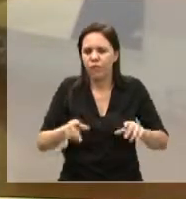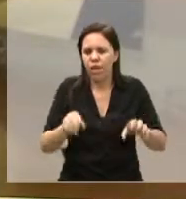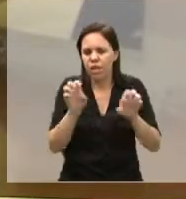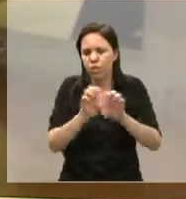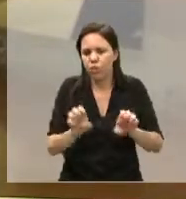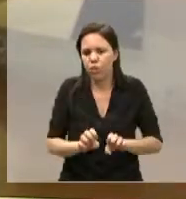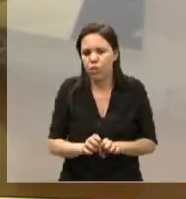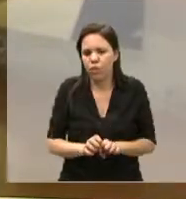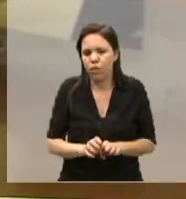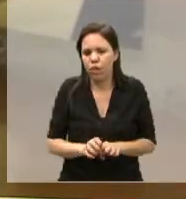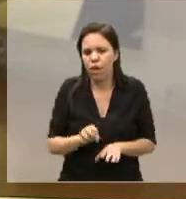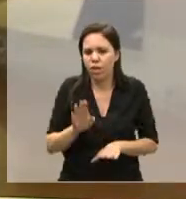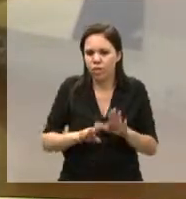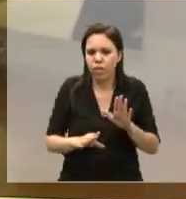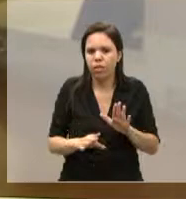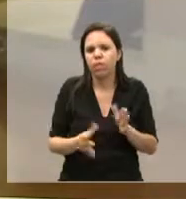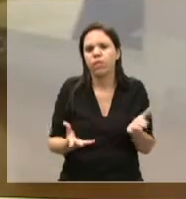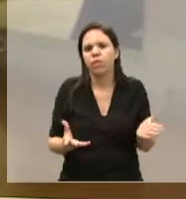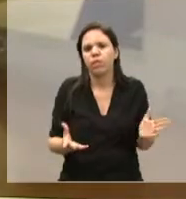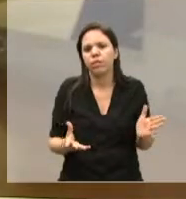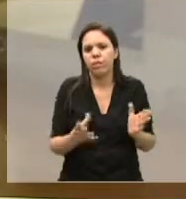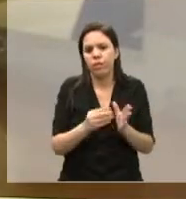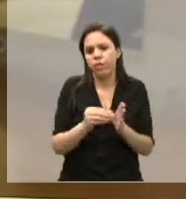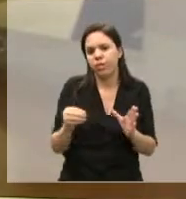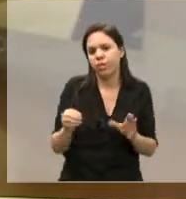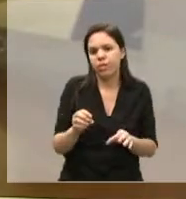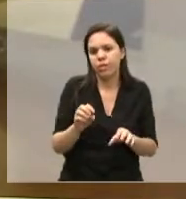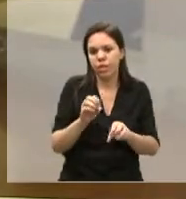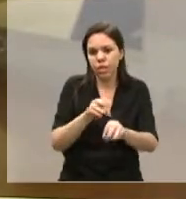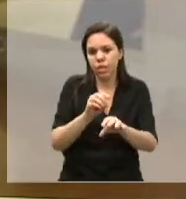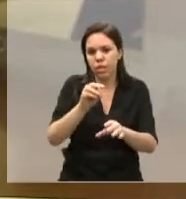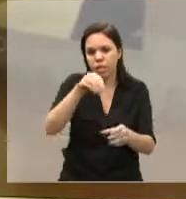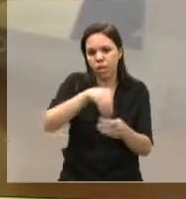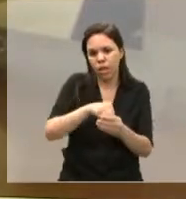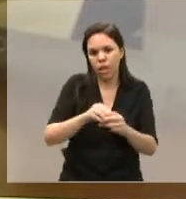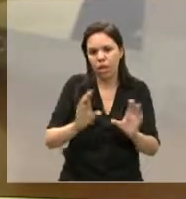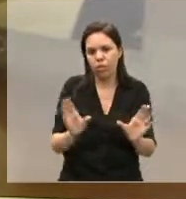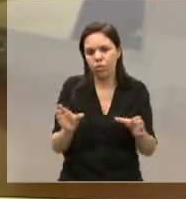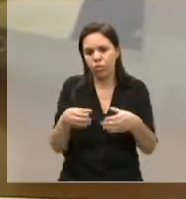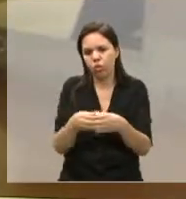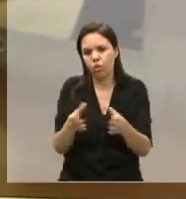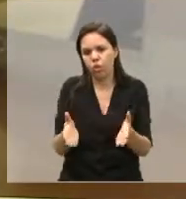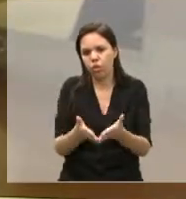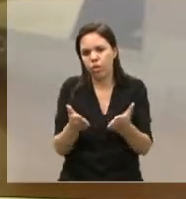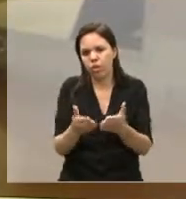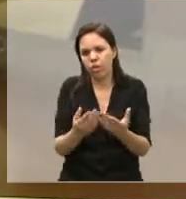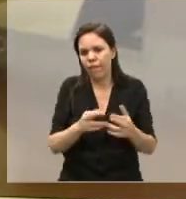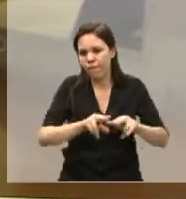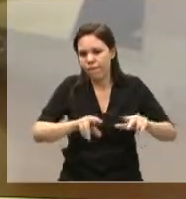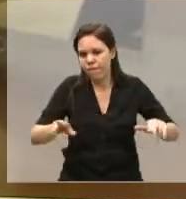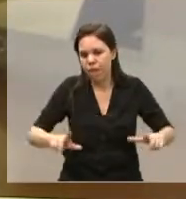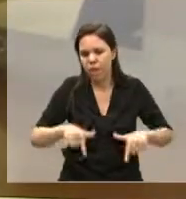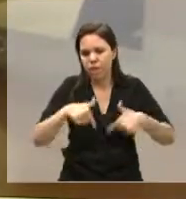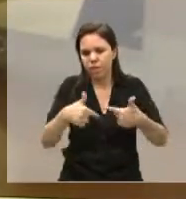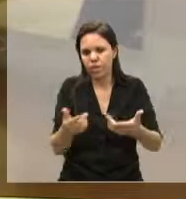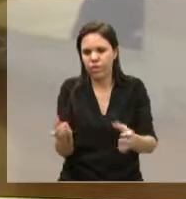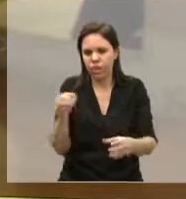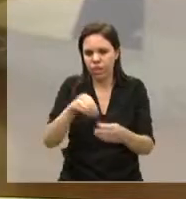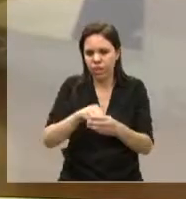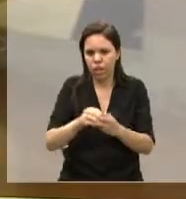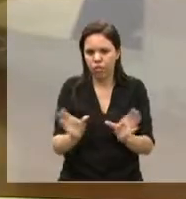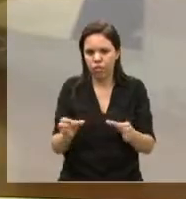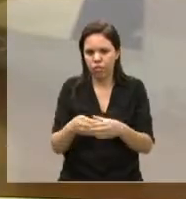estruturas, eles reproduzem também isso dentro da comunidade, né? Muitas iniciativas vieram da comunidade, né? Então eles acabam